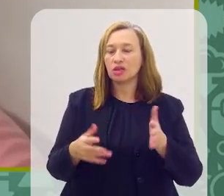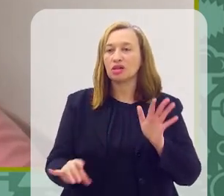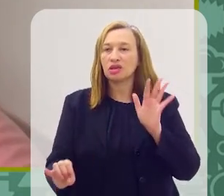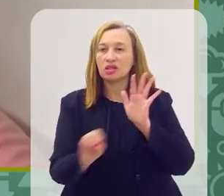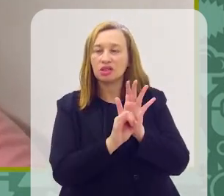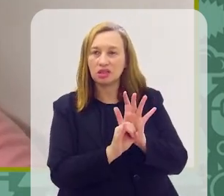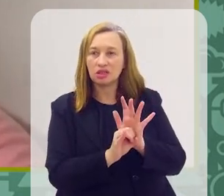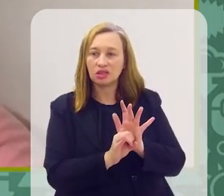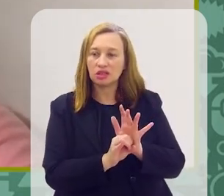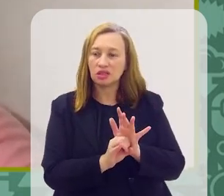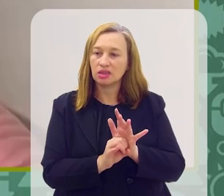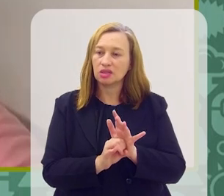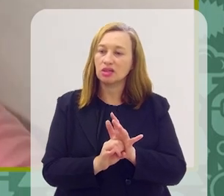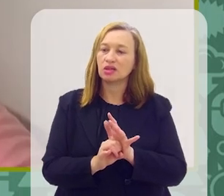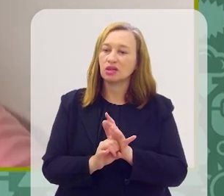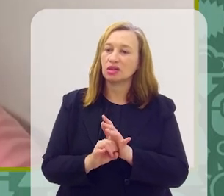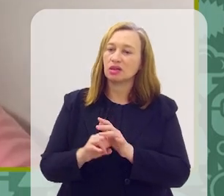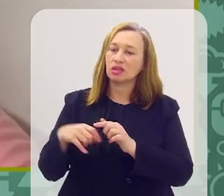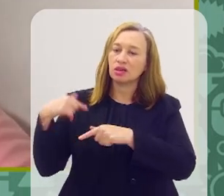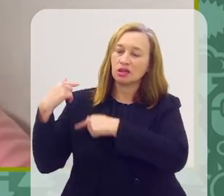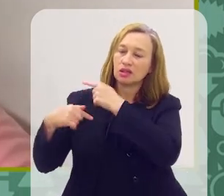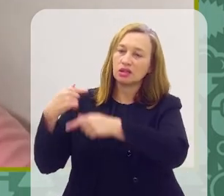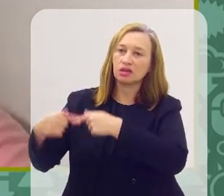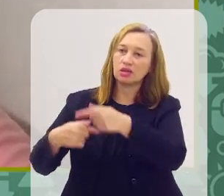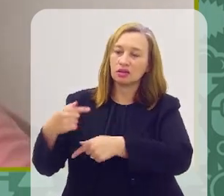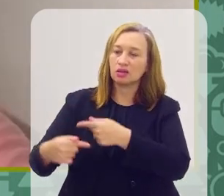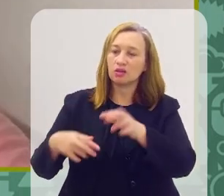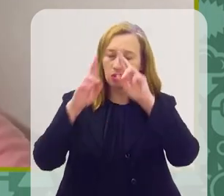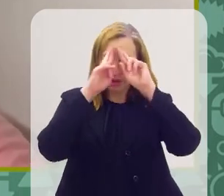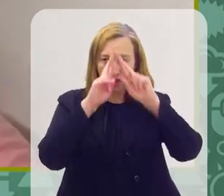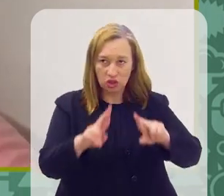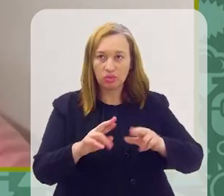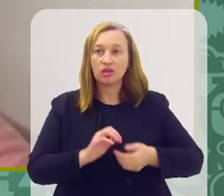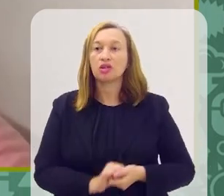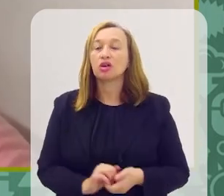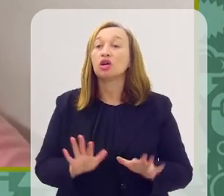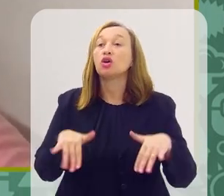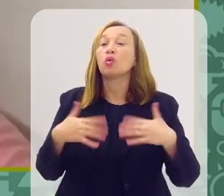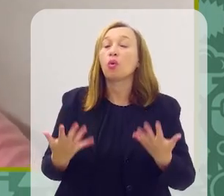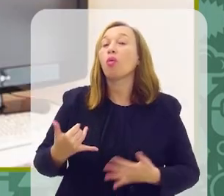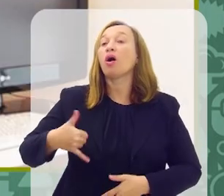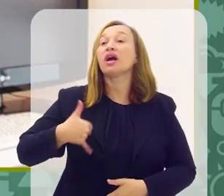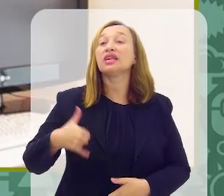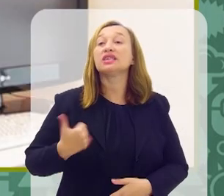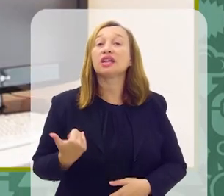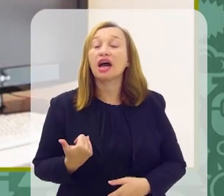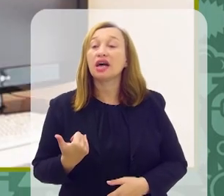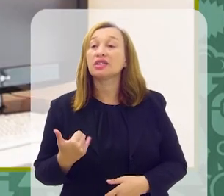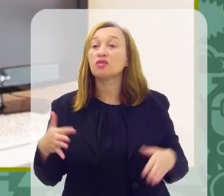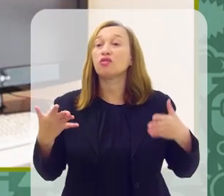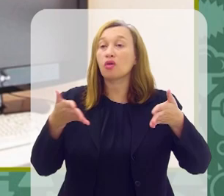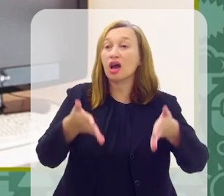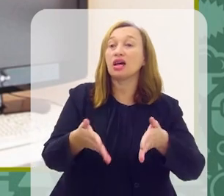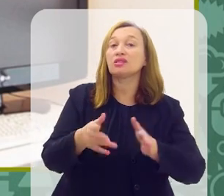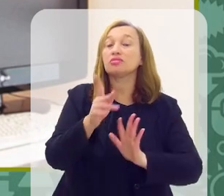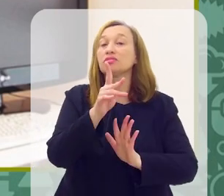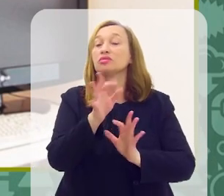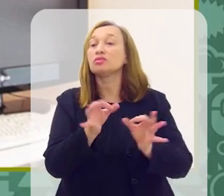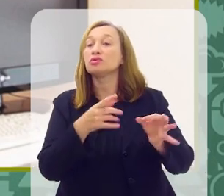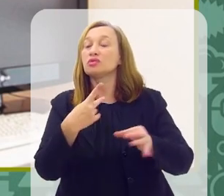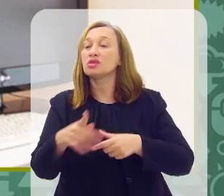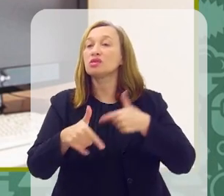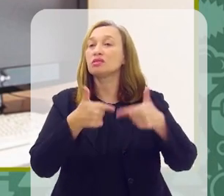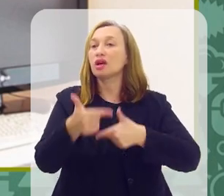fortalecer essa identidade, fortalecer essa ancestralidade e fortalecer o respeito. E quais são as idades que são abarcadas no